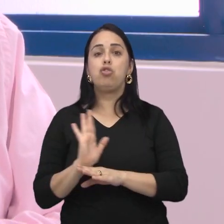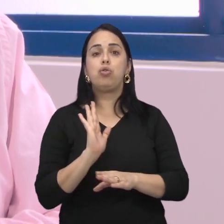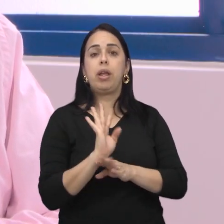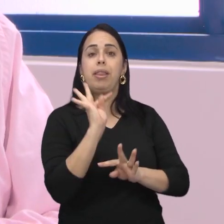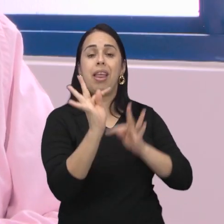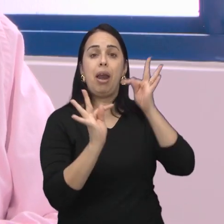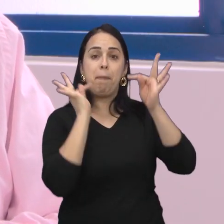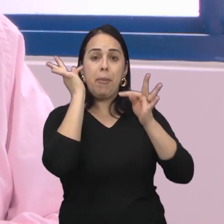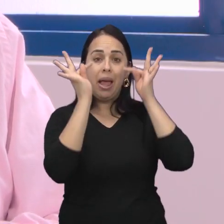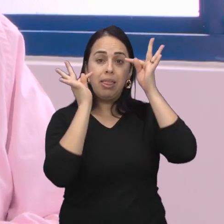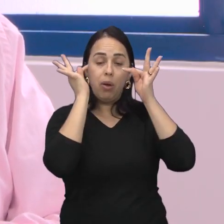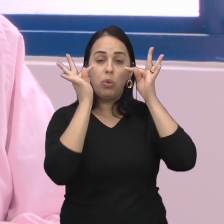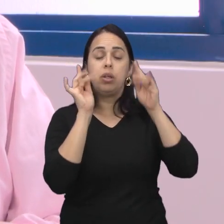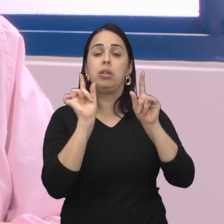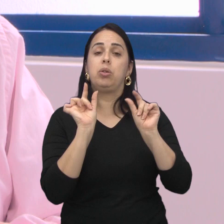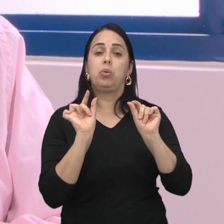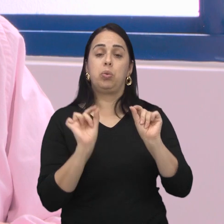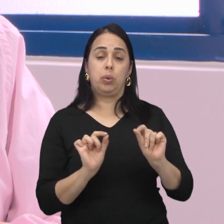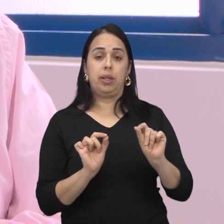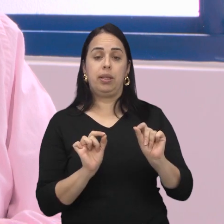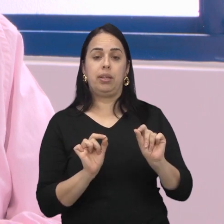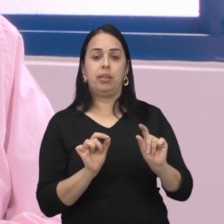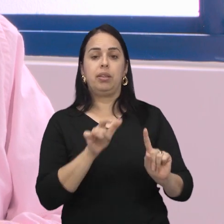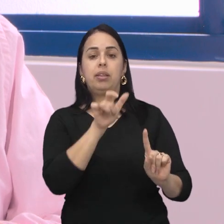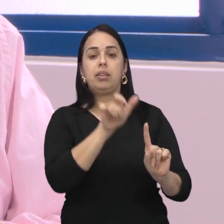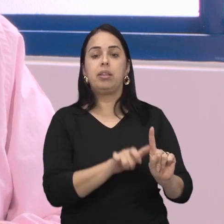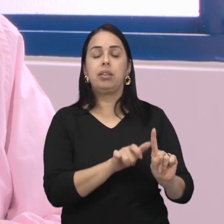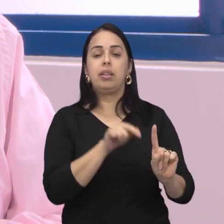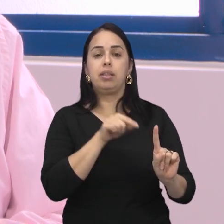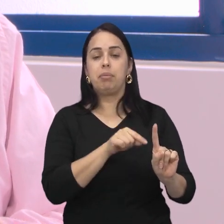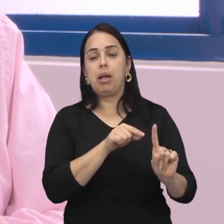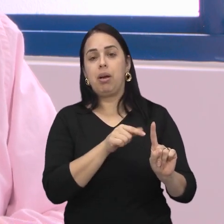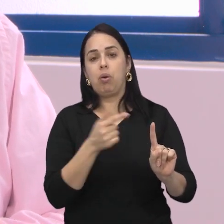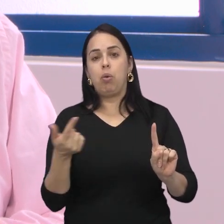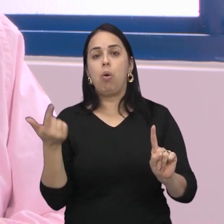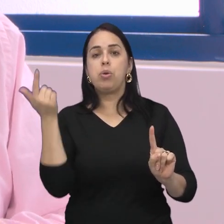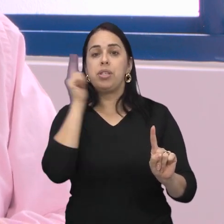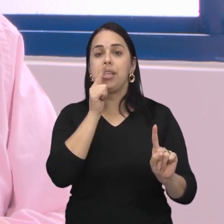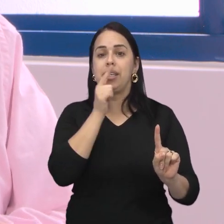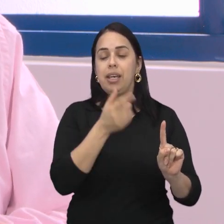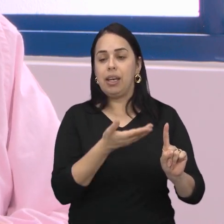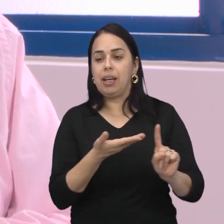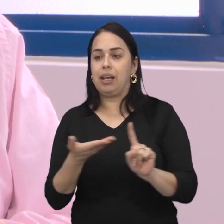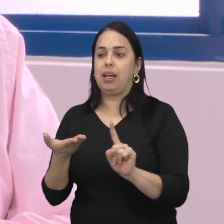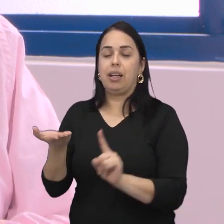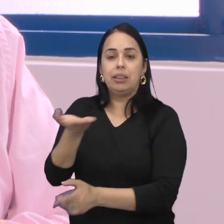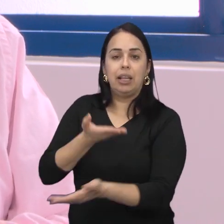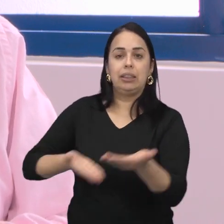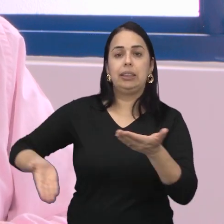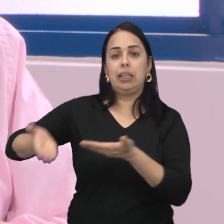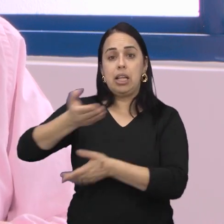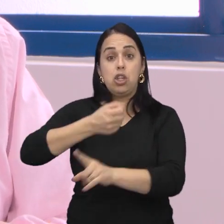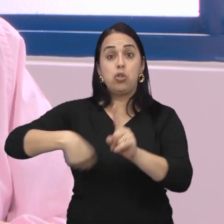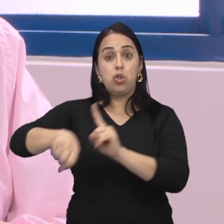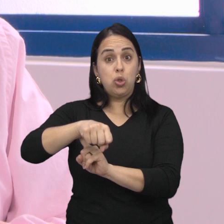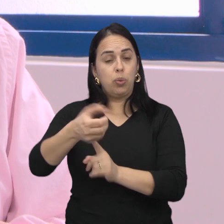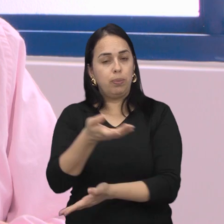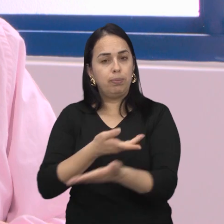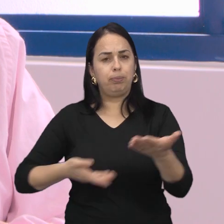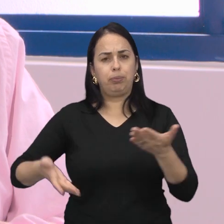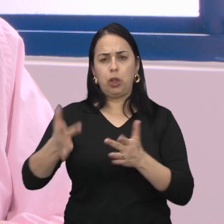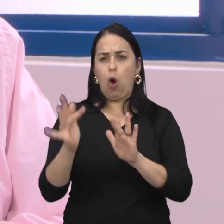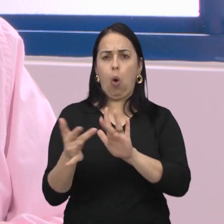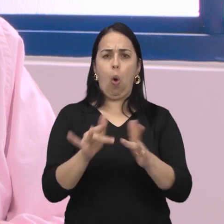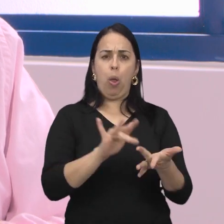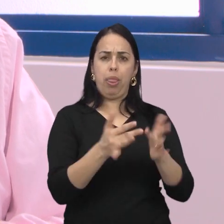caráter terapêutico, que visa resgatar a contratualidade social desse